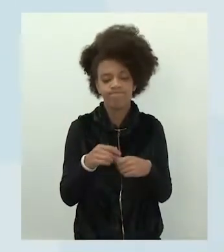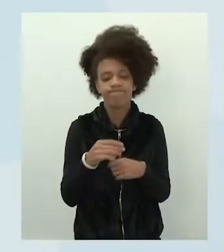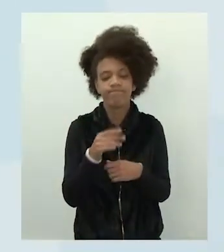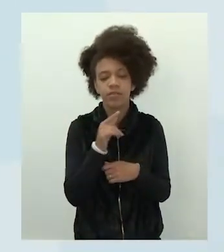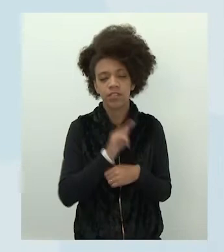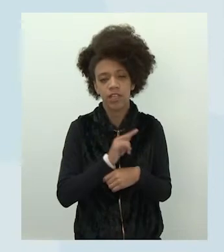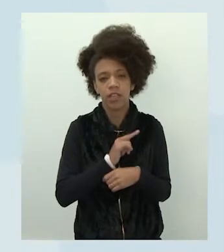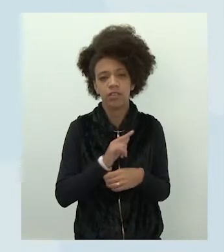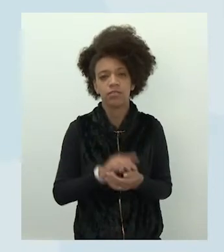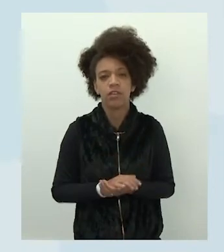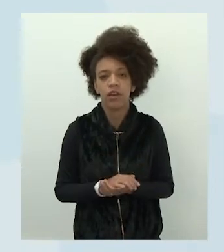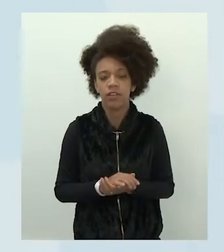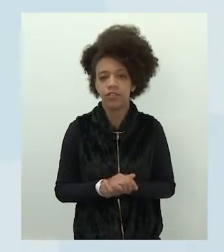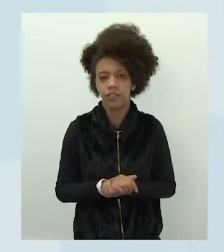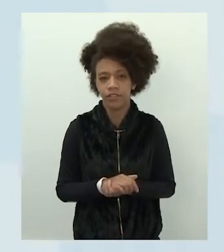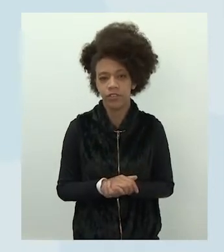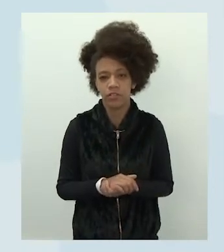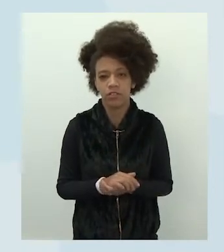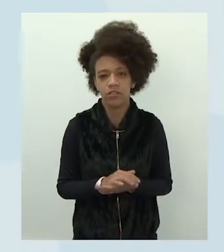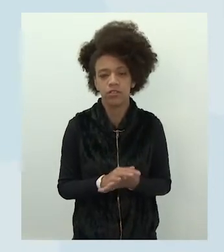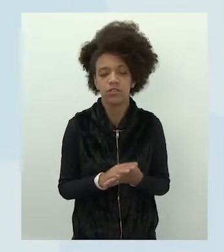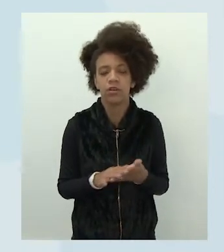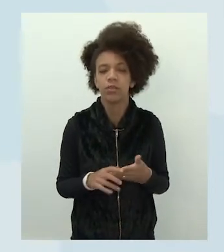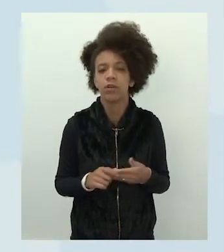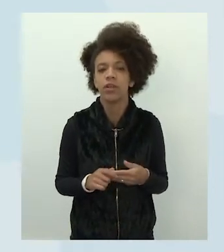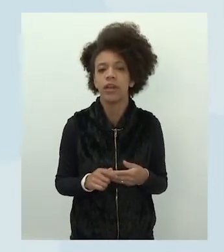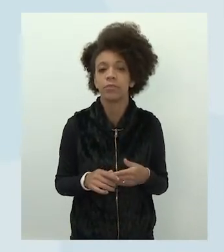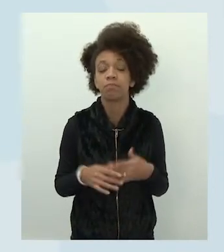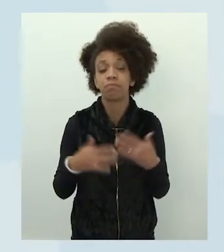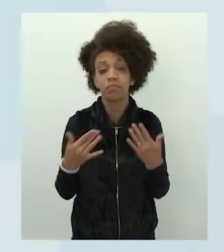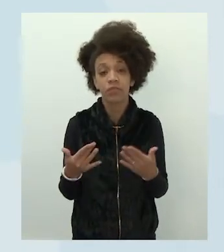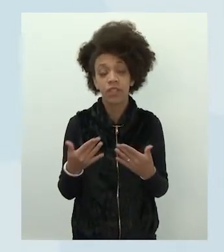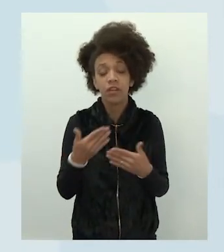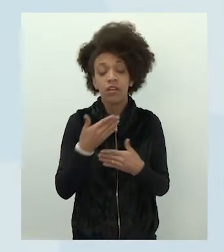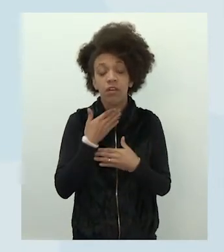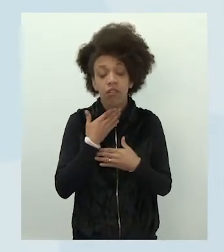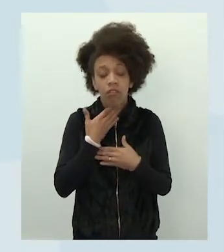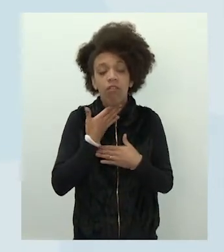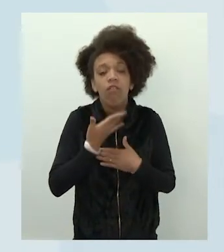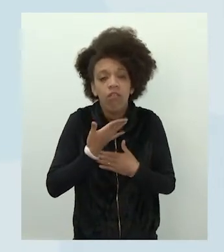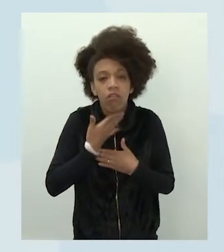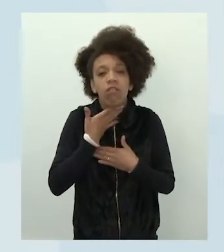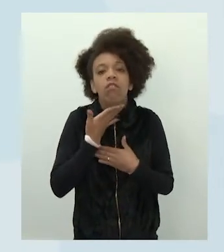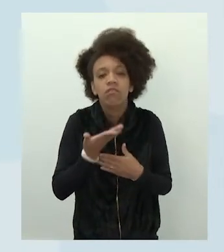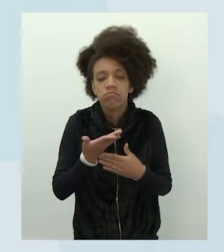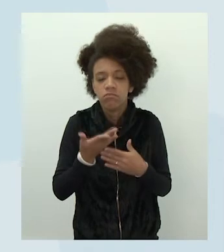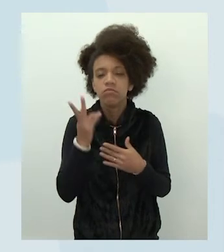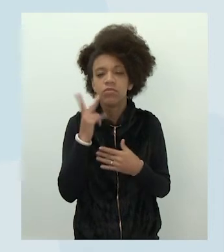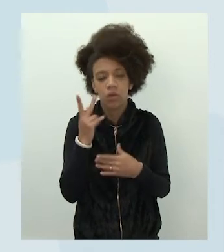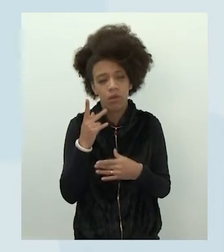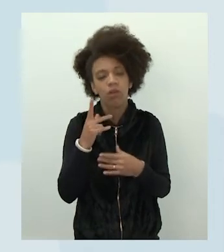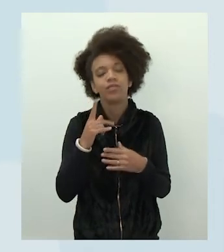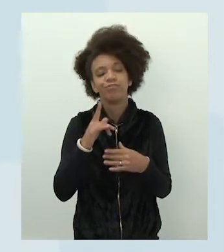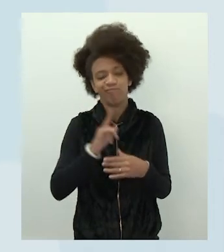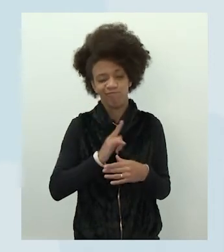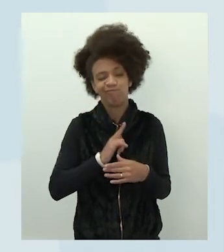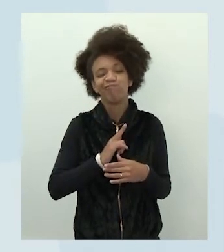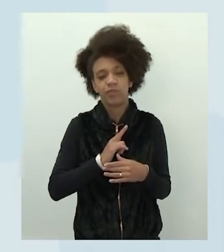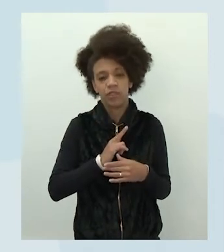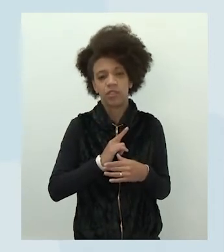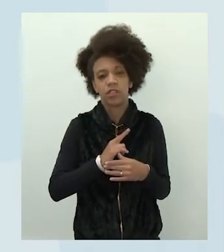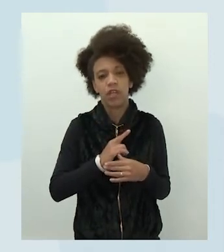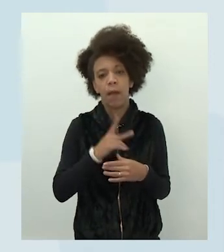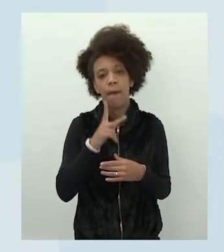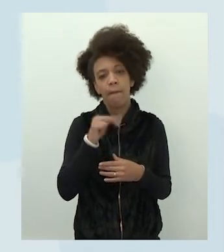favor, acho que agora acabou. Ah, ainda não. Engasgos são frequentes e causam, sim, pneumonias. Por isso, se